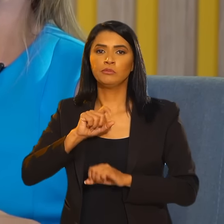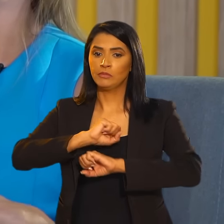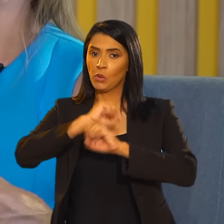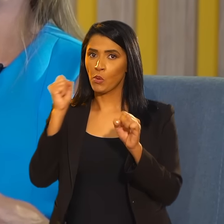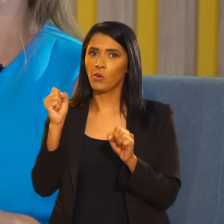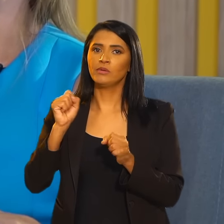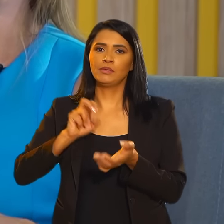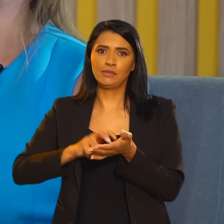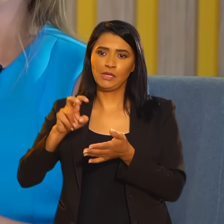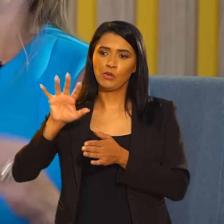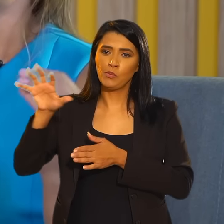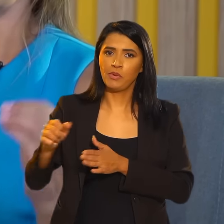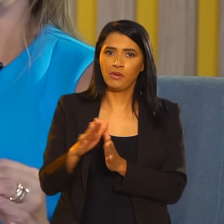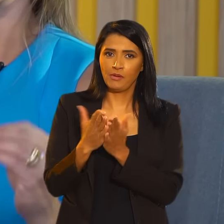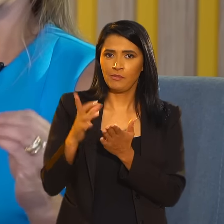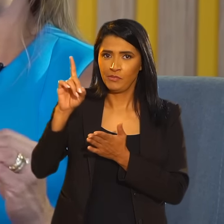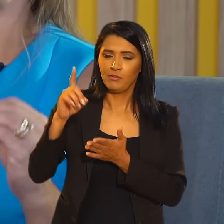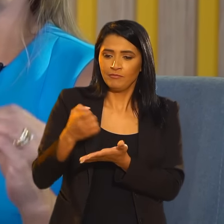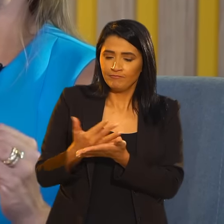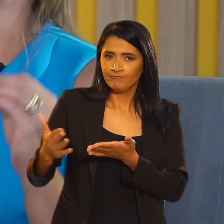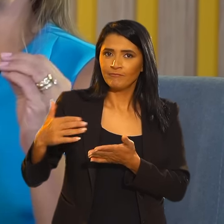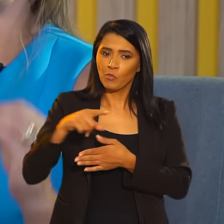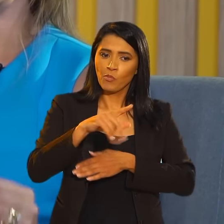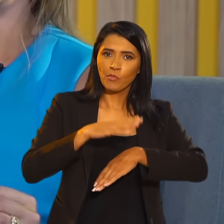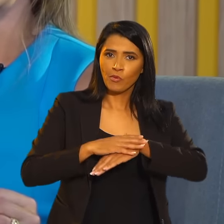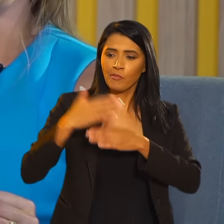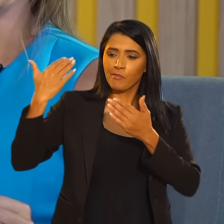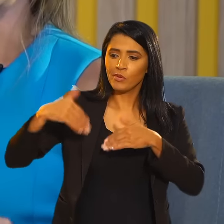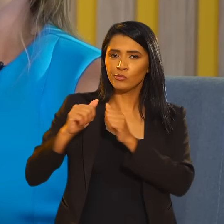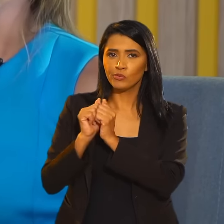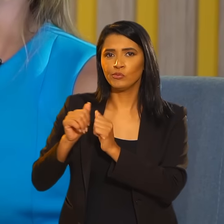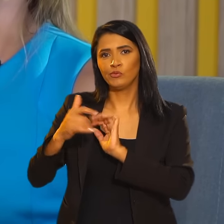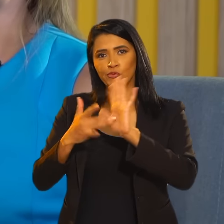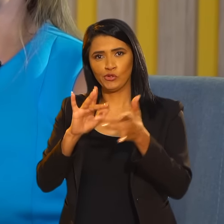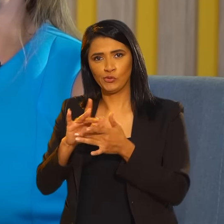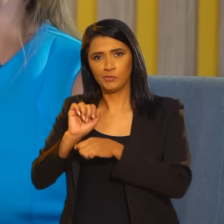pega a sua Bíblia, pega a sua lição, vai ter o seu momento com Cristo que Ele está te esperando lá.